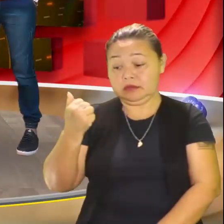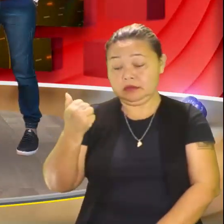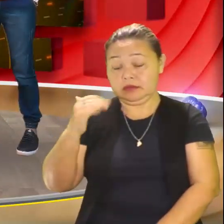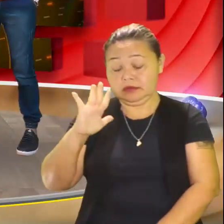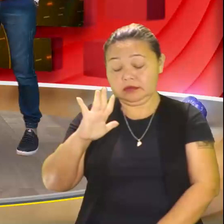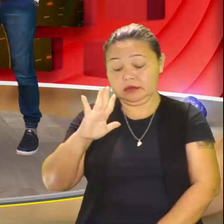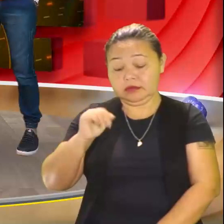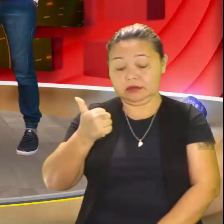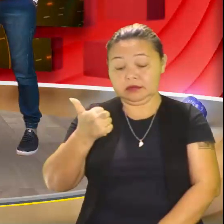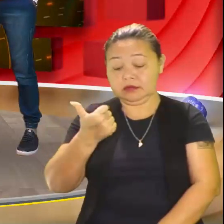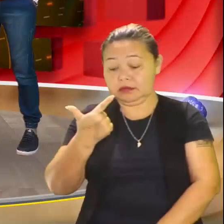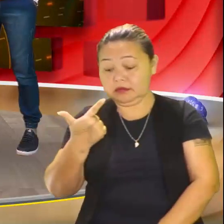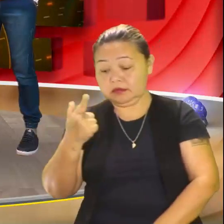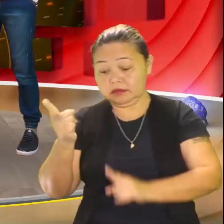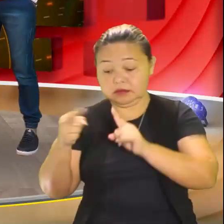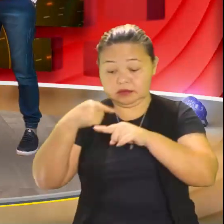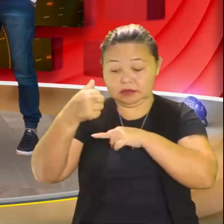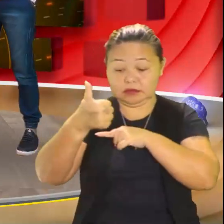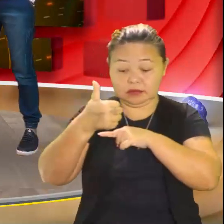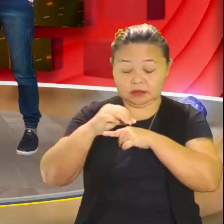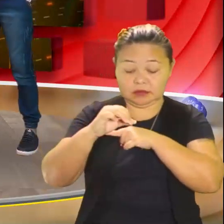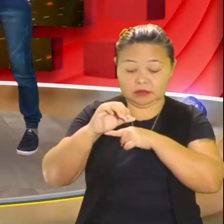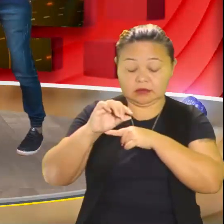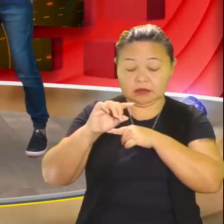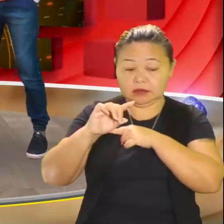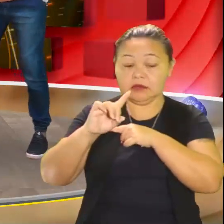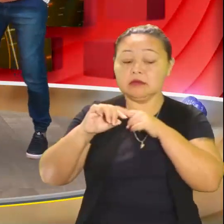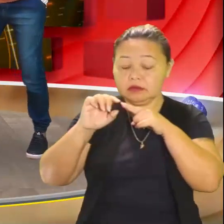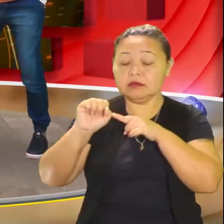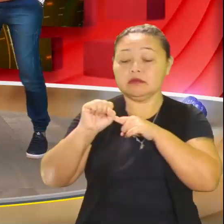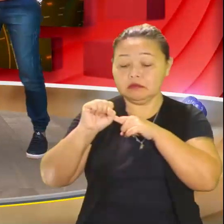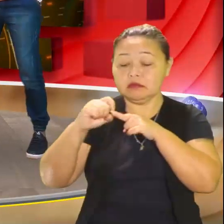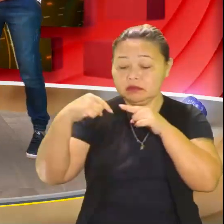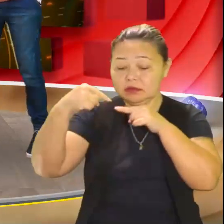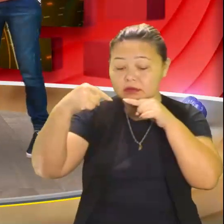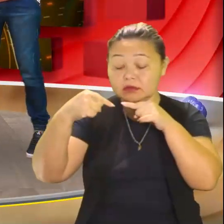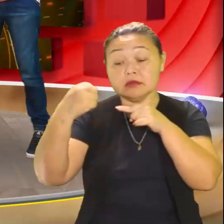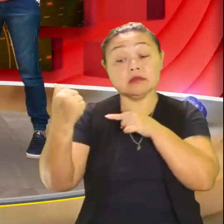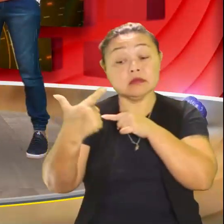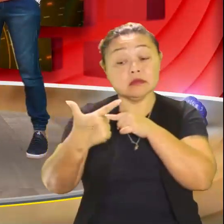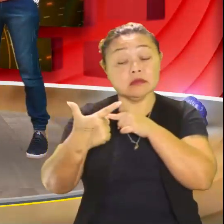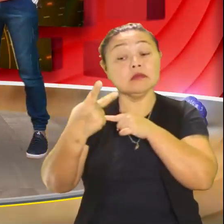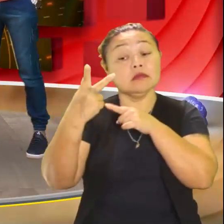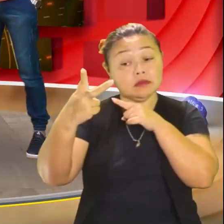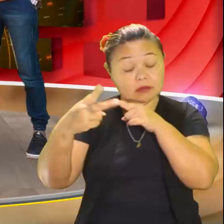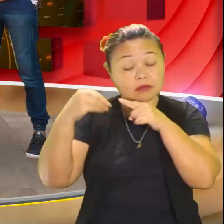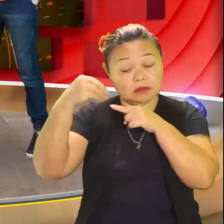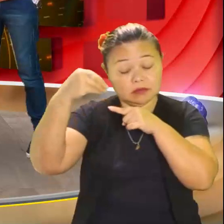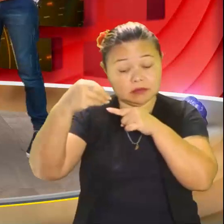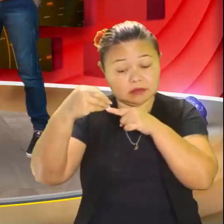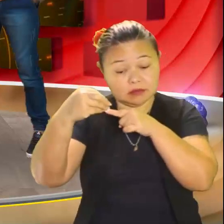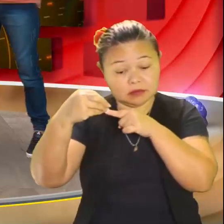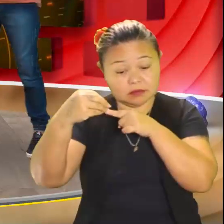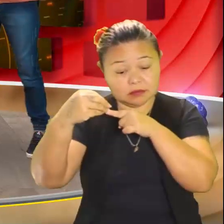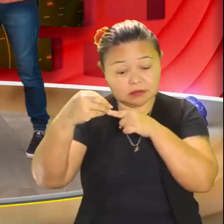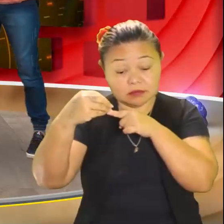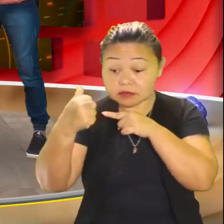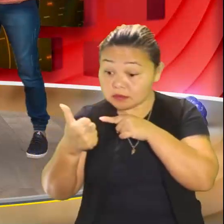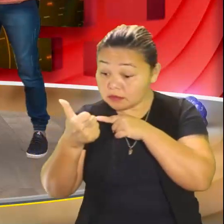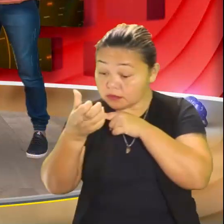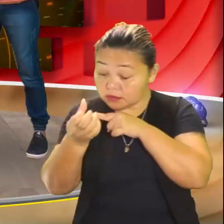10. Peraí, do 2 pro 10 pulou 8? Do 2 pro 10 foi 8. E pro 12? 2. 2. E